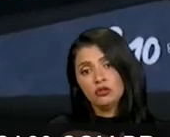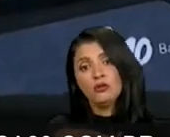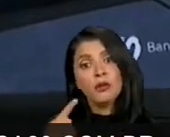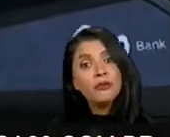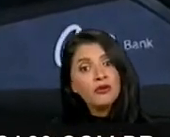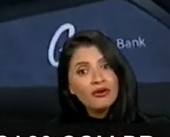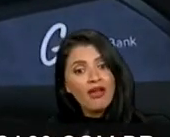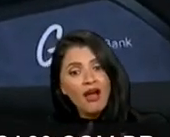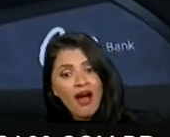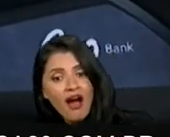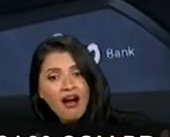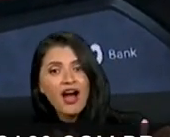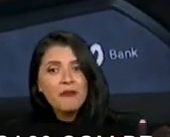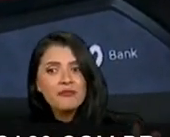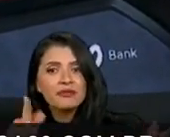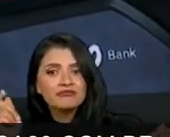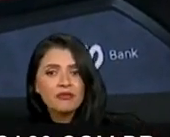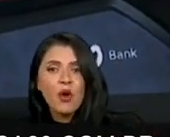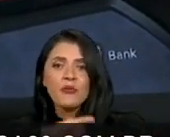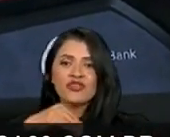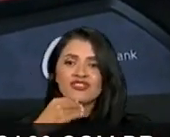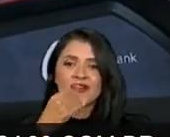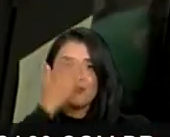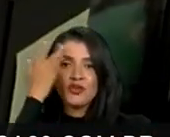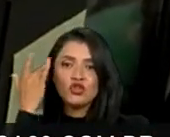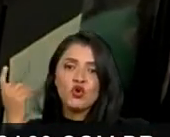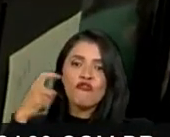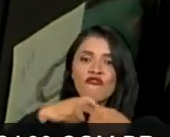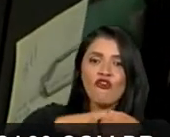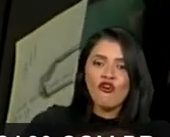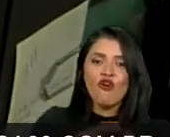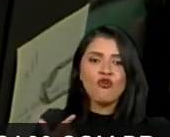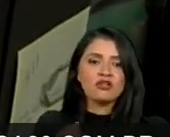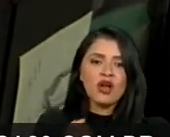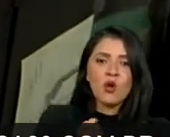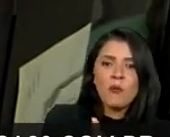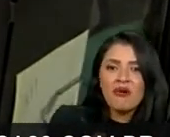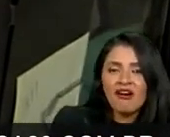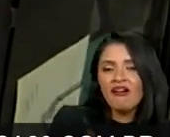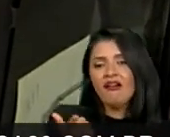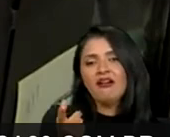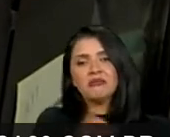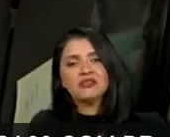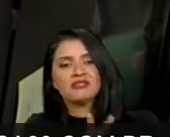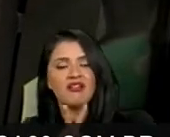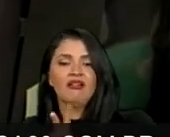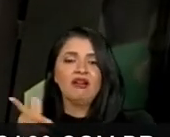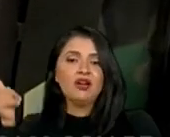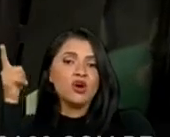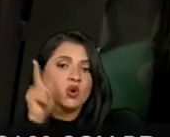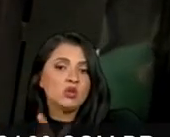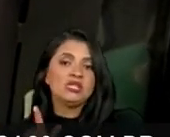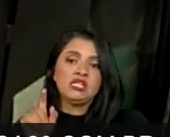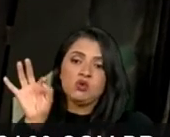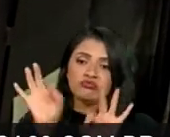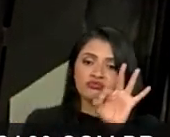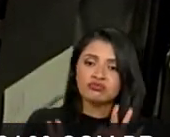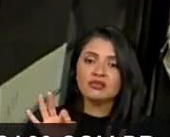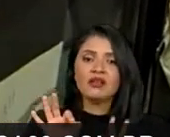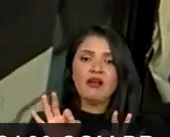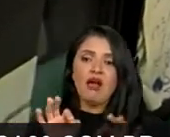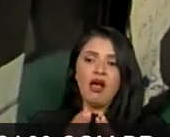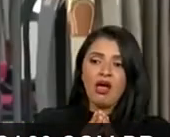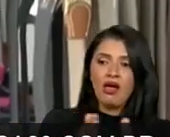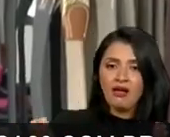abre espaços para que essas pessoas voltem a ser ativas economicamente, para que elas consigam fazer programas de